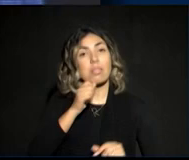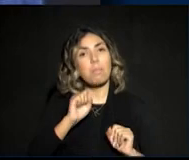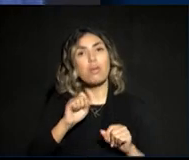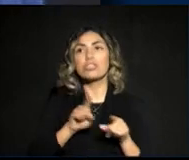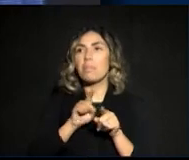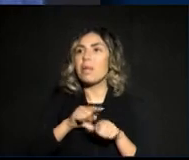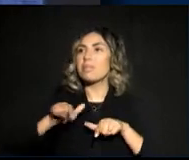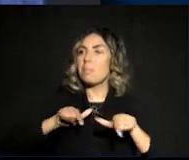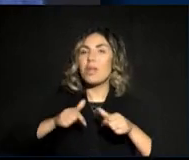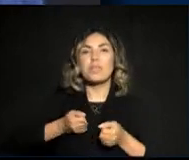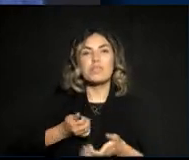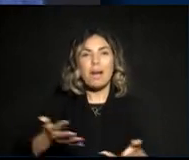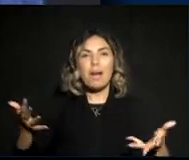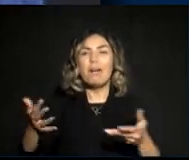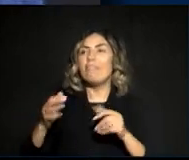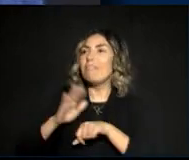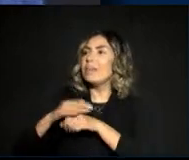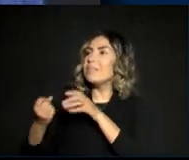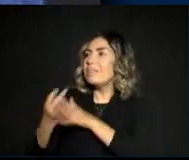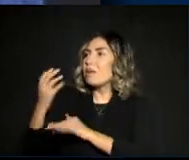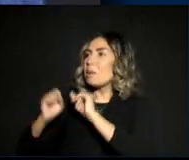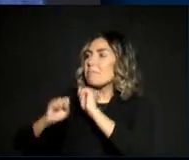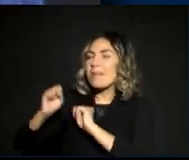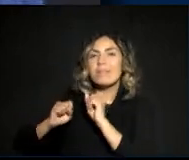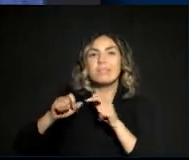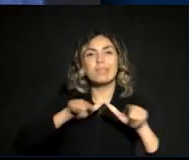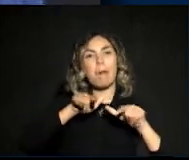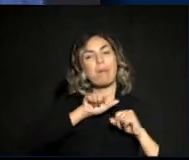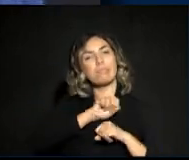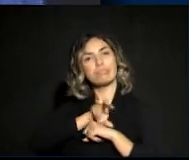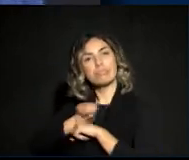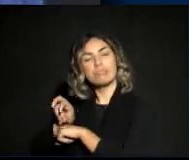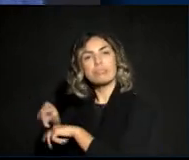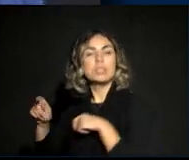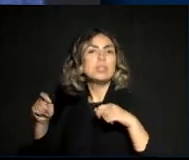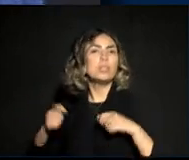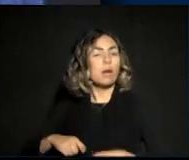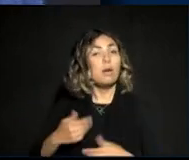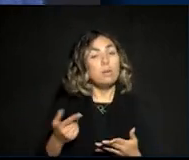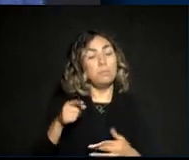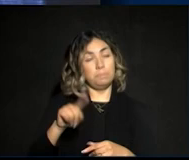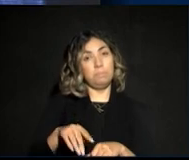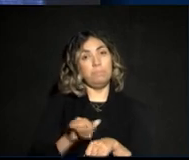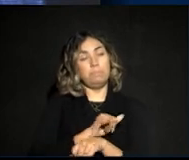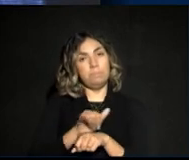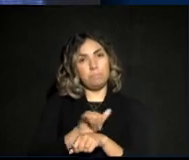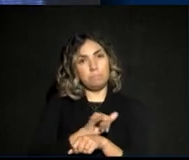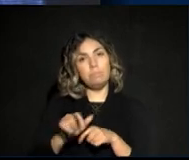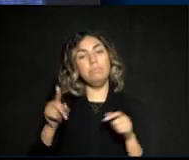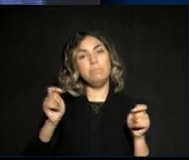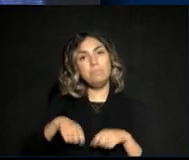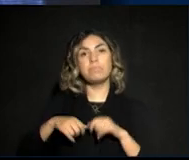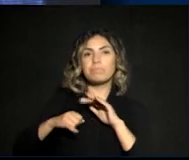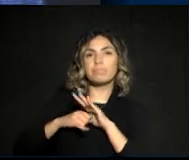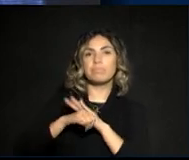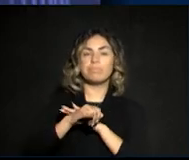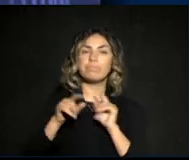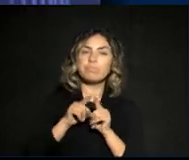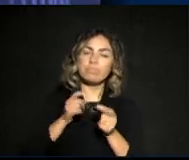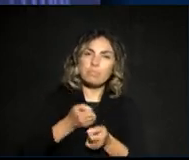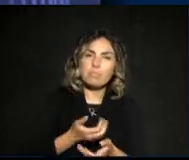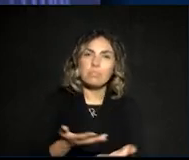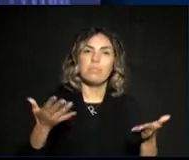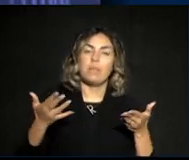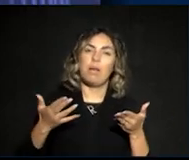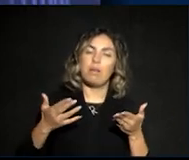da empresa a iniciativa privada vai ser um braço importante nessa estratégia de impulsionar investimentos em Estrutura